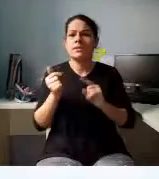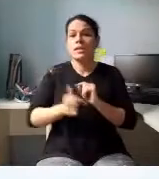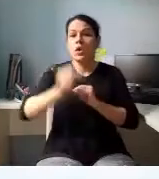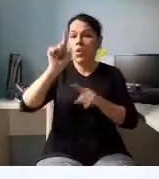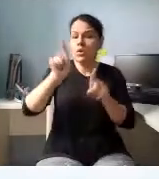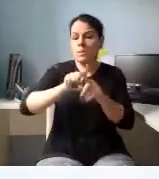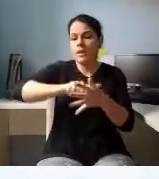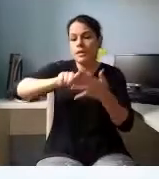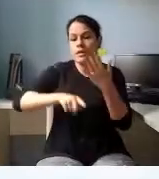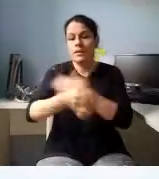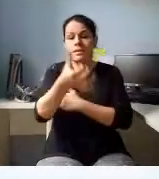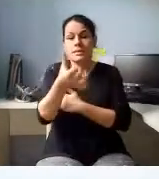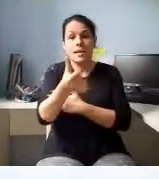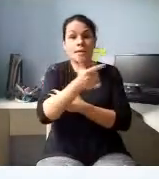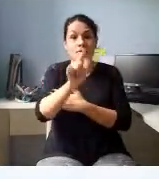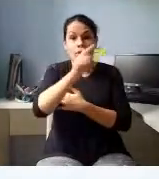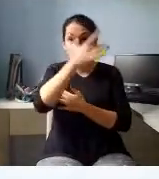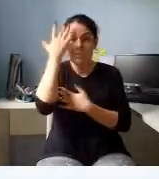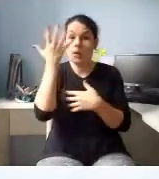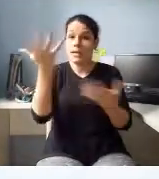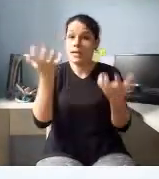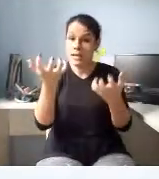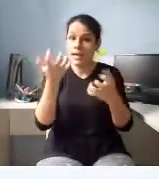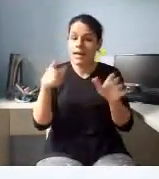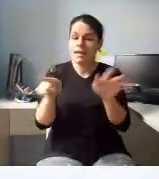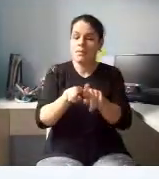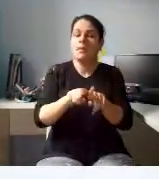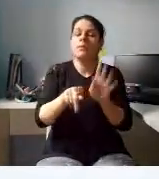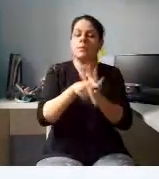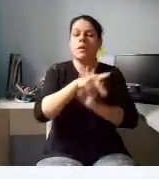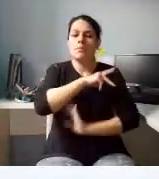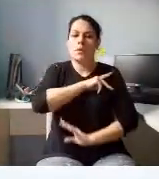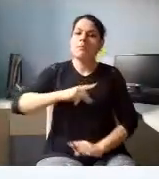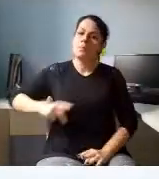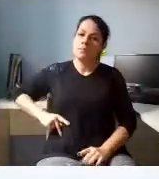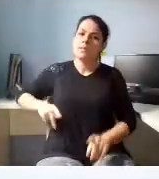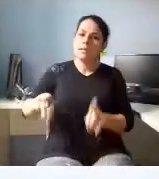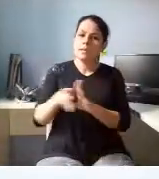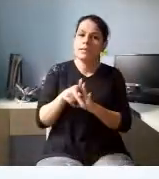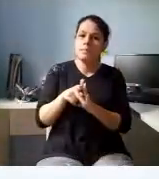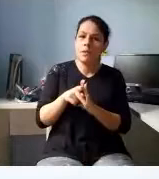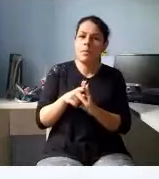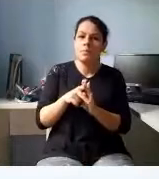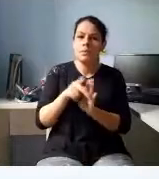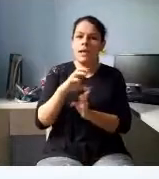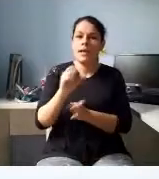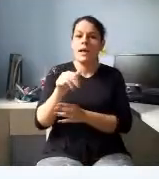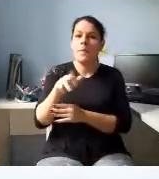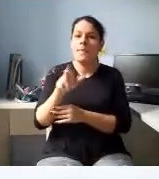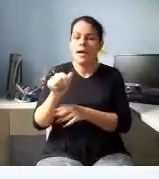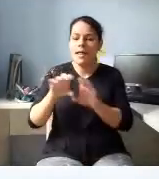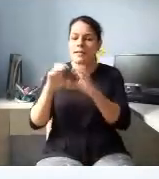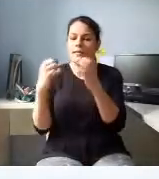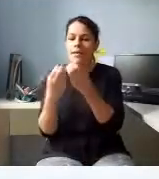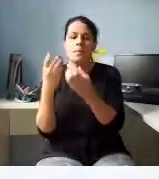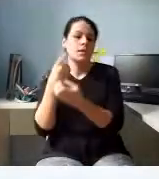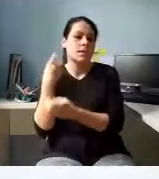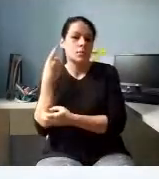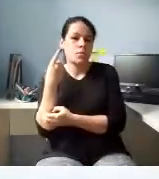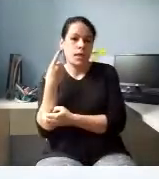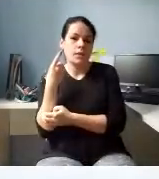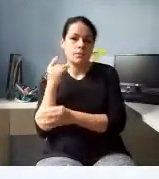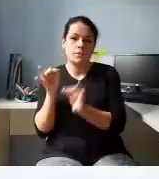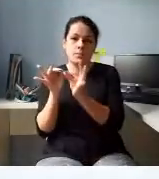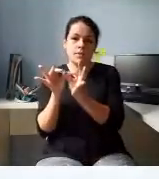existem, mais 6 candidatos estão buscando também o pleito aí na Câmara dos Deputados, né? Estamos falando da Câmara,